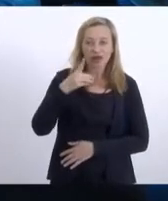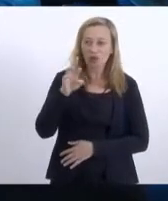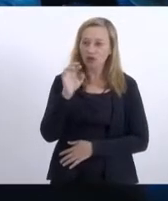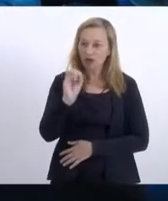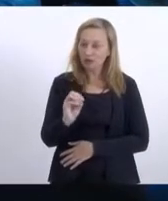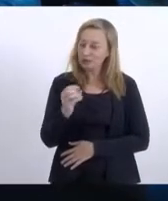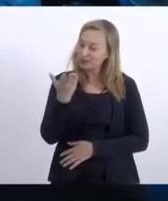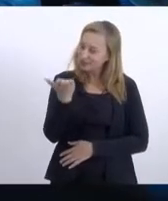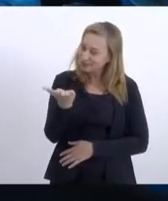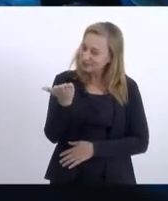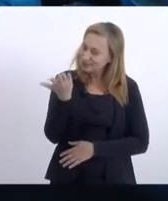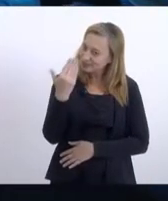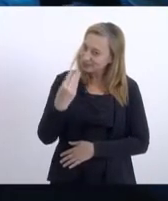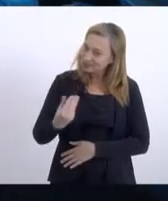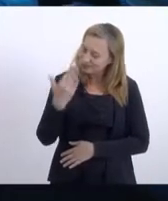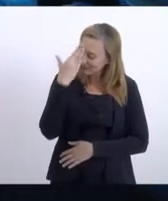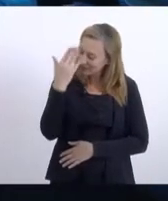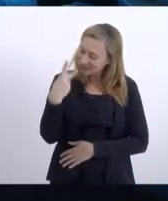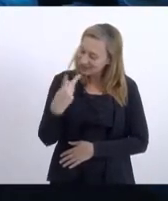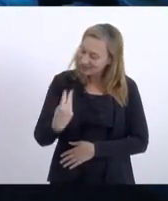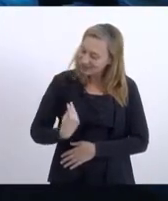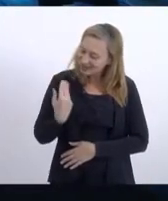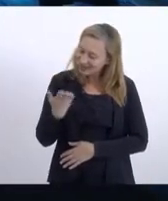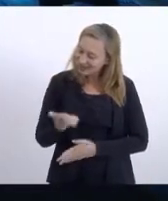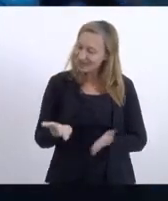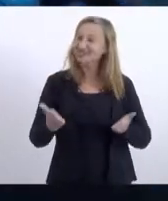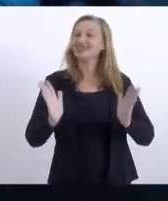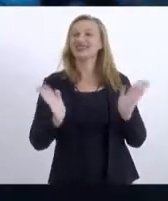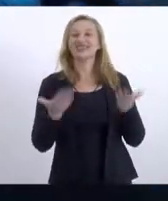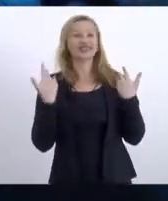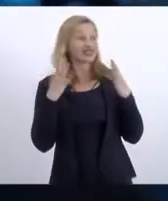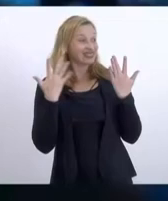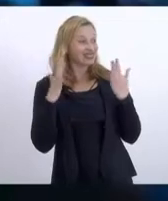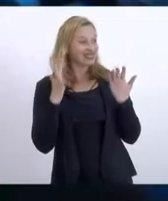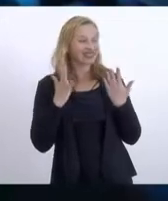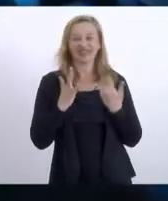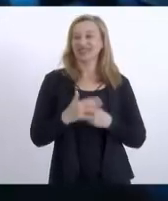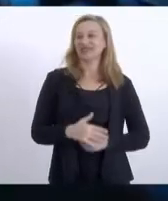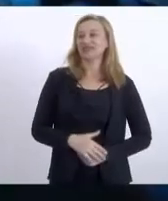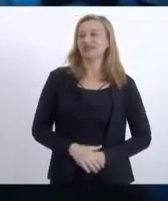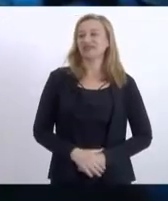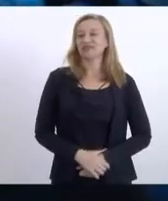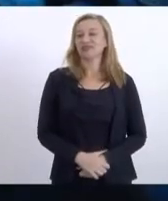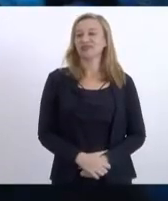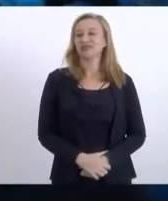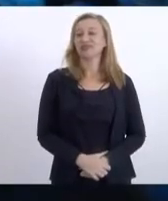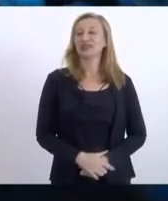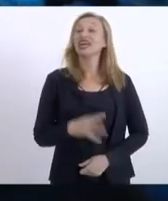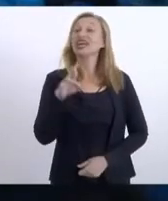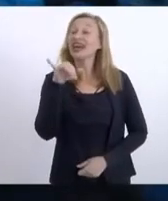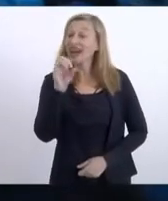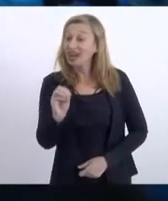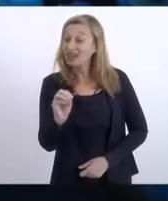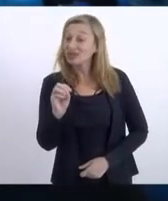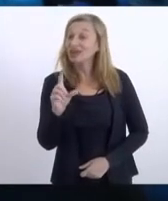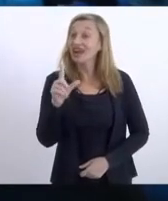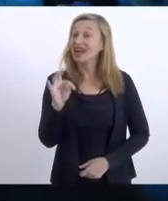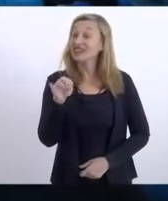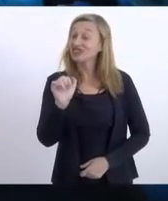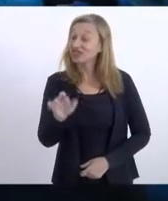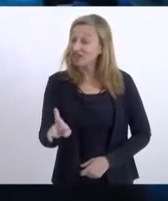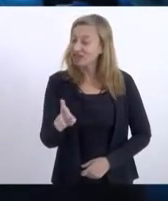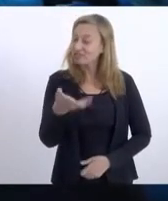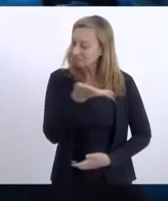bem-vindo, Ronaldo. Obrigado pela presença. Ricardo Latigê, por favor.